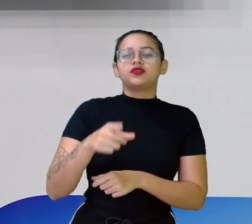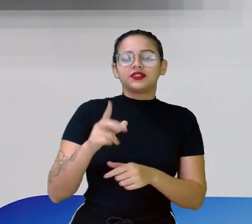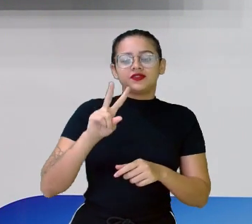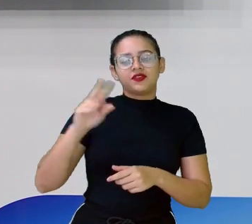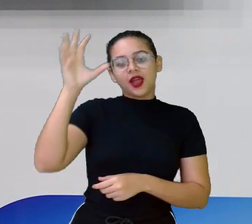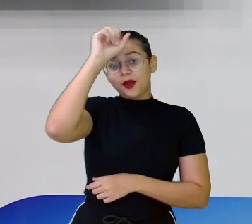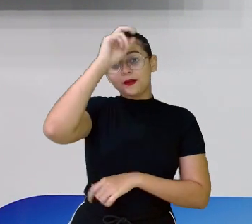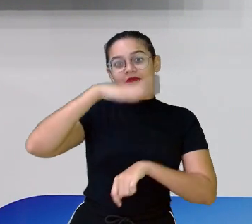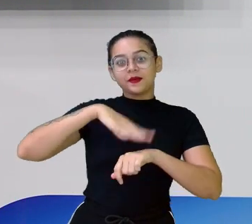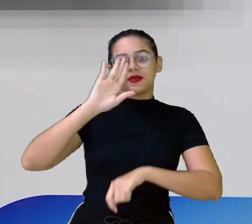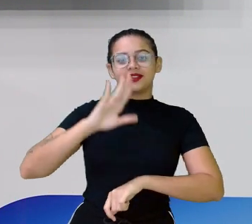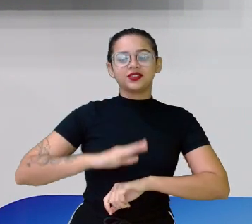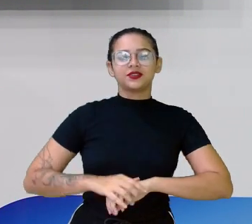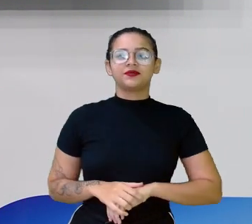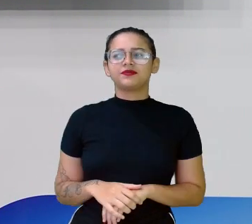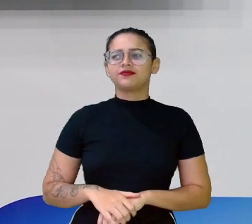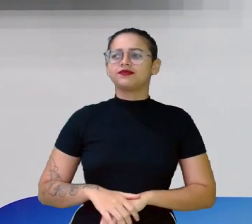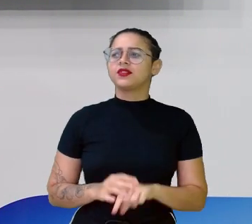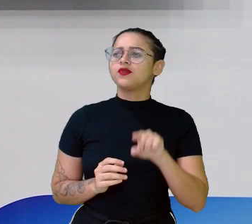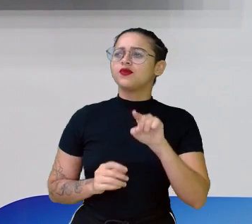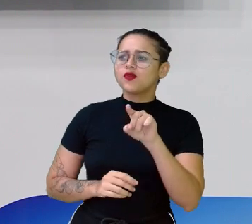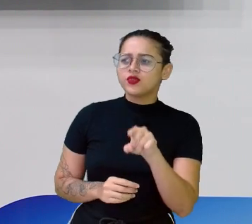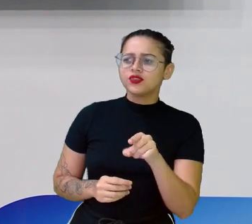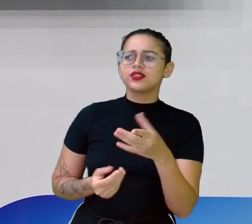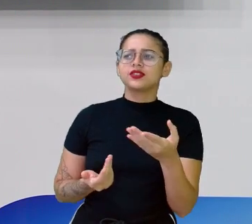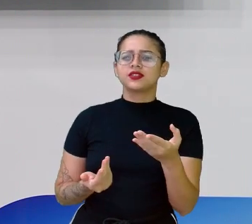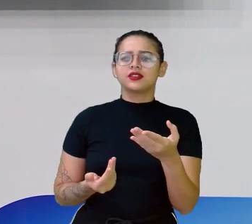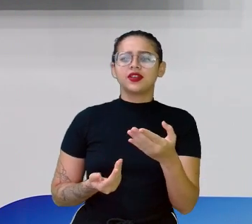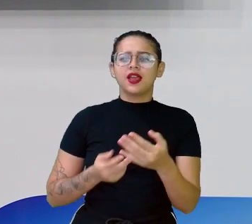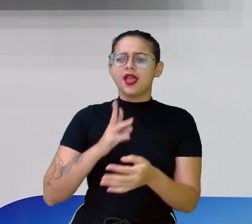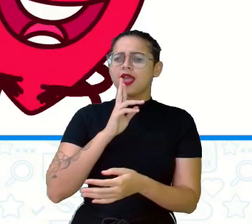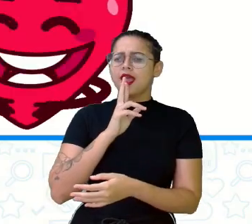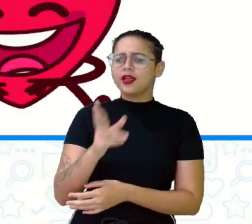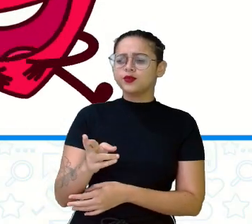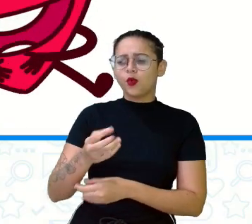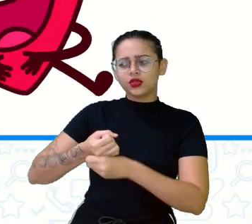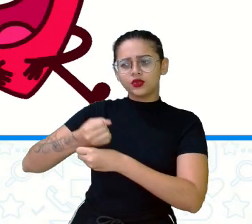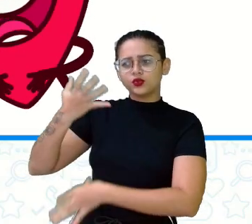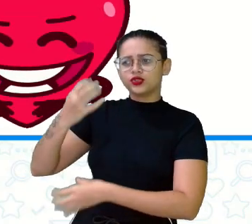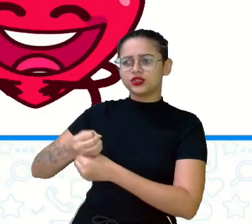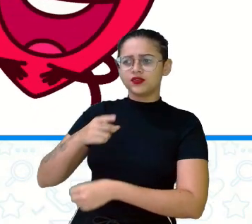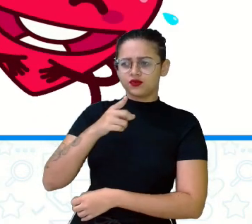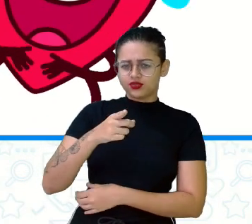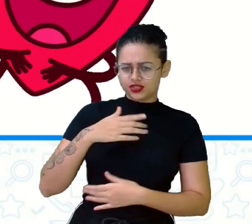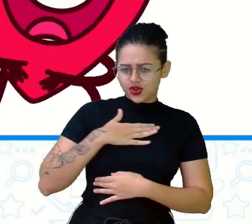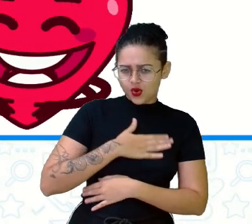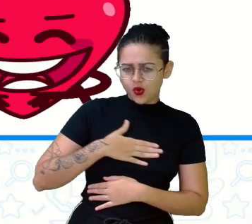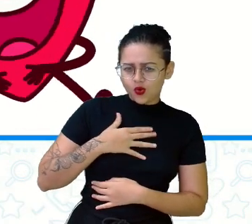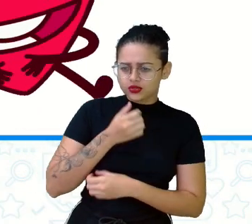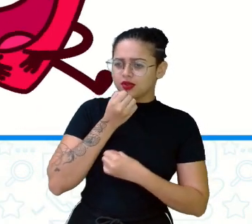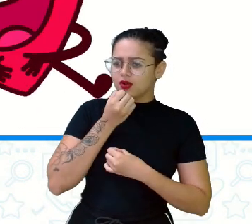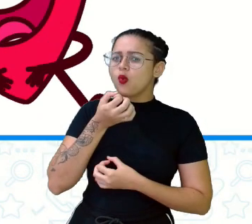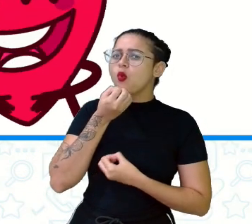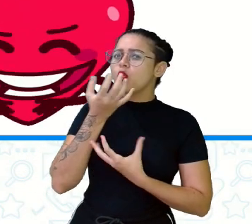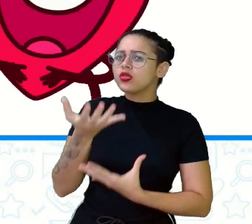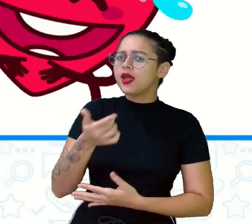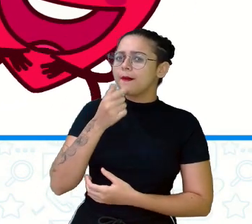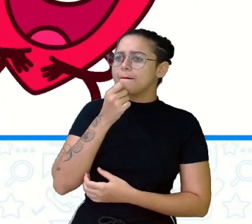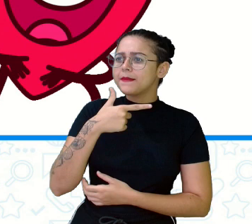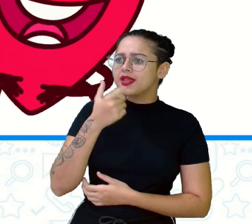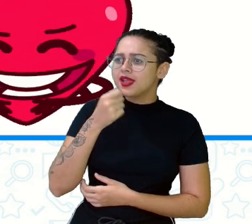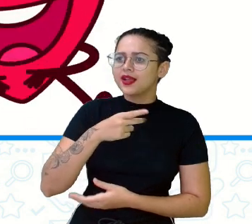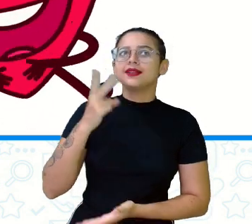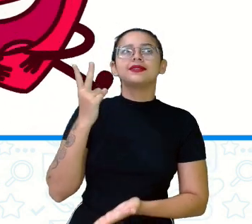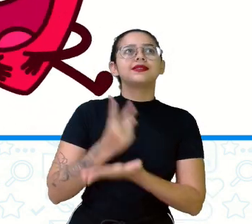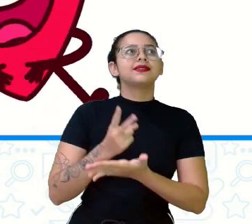aprendendo um pouquinho mais. E você? Me responde aí no chat bem rapidinho. Você costuma contar piadas? Tem